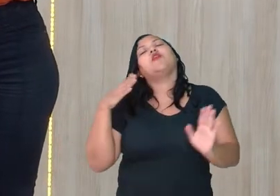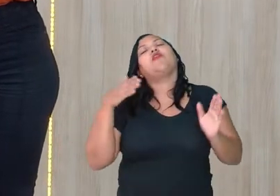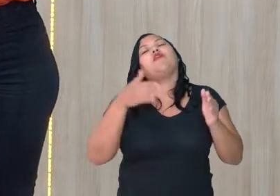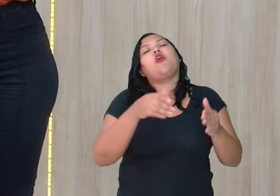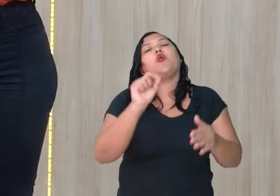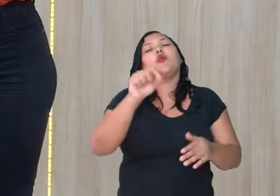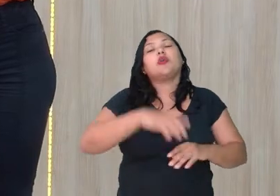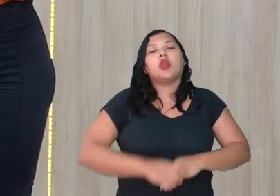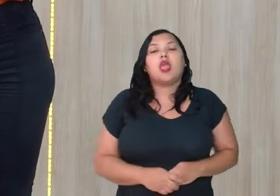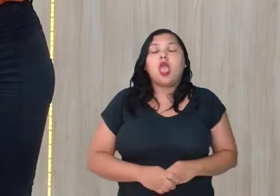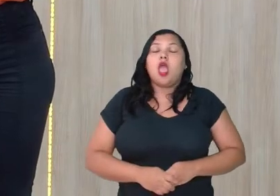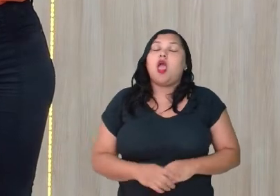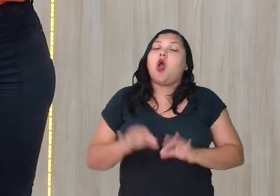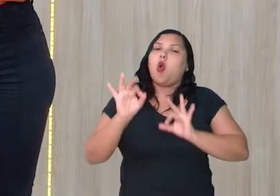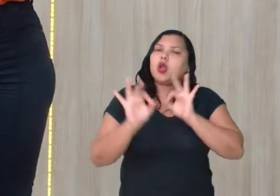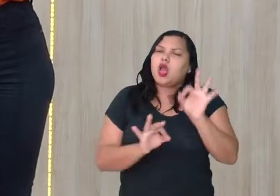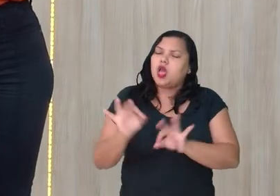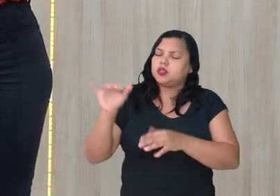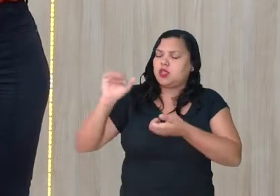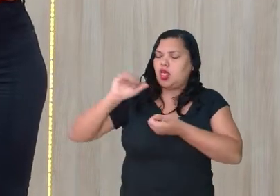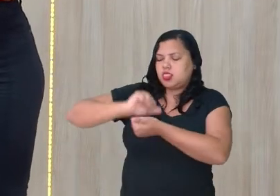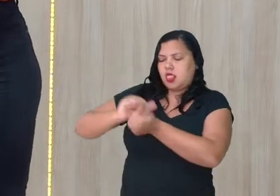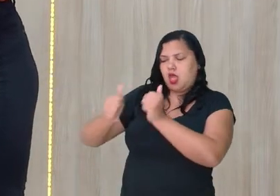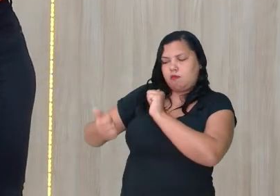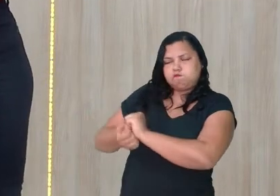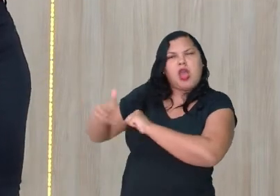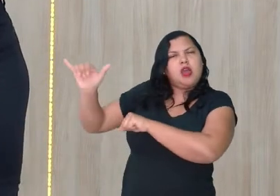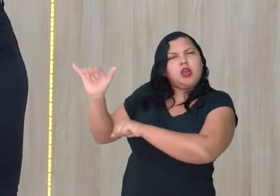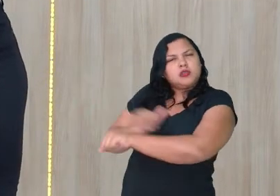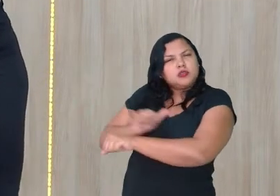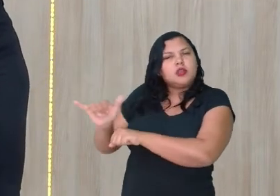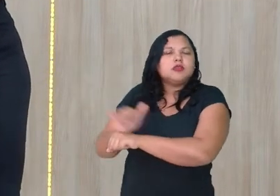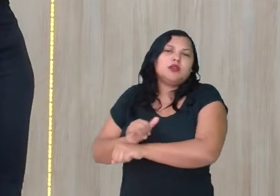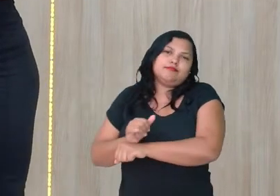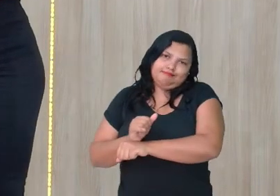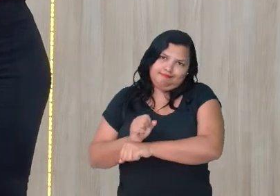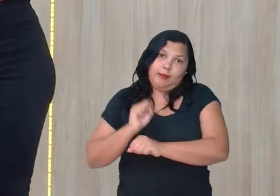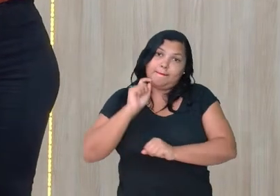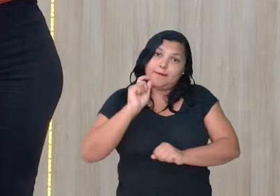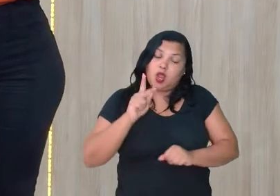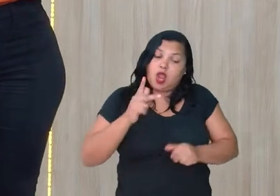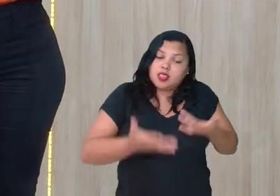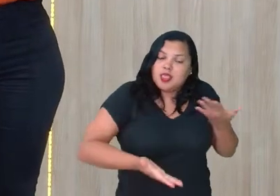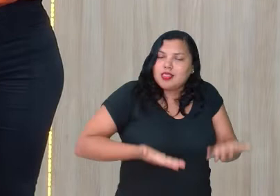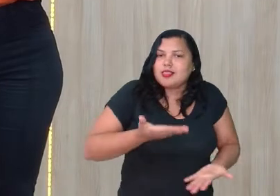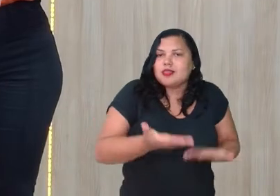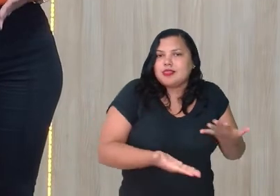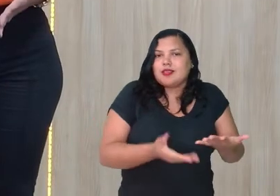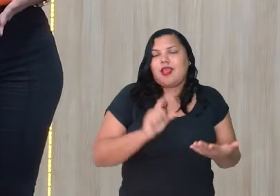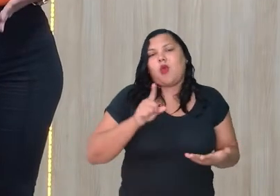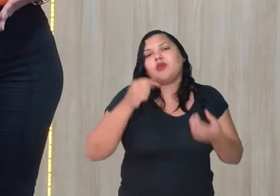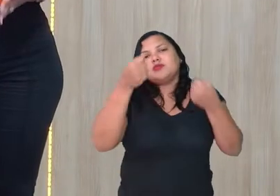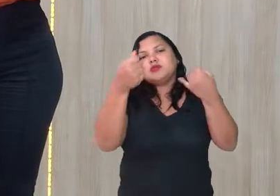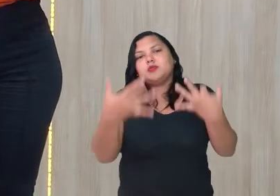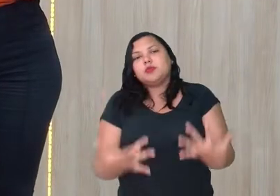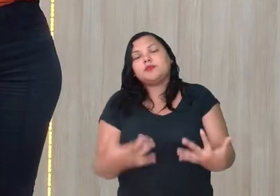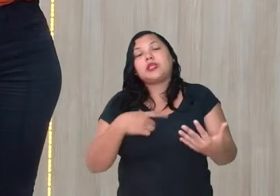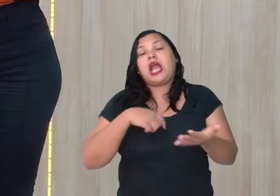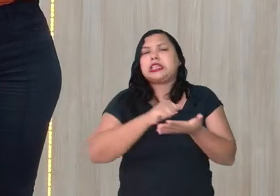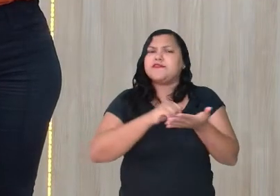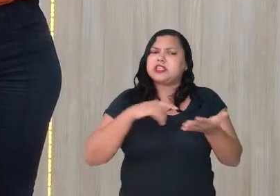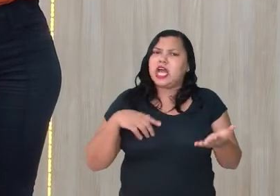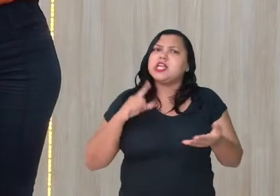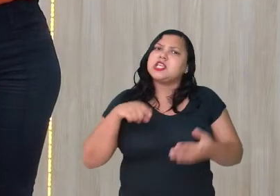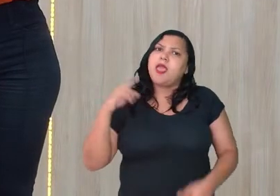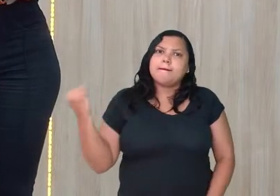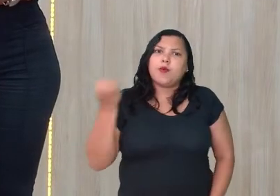à construção de adaptações e adequações. Estamos falando de atividades significativas, atividades